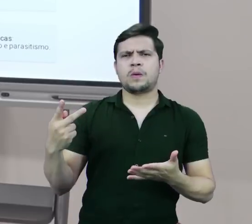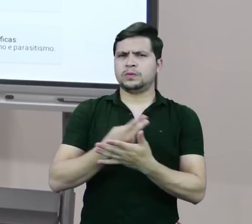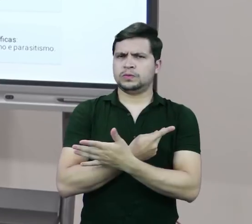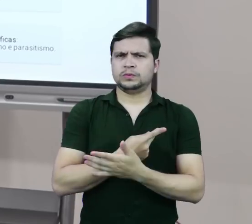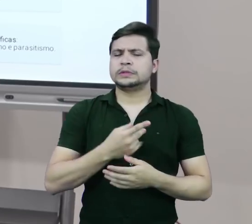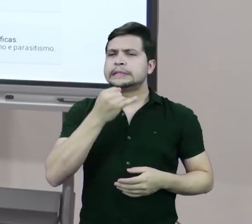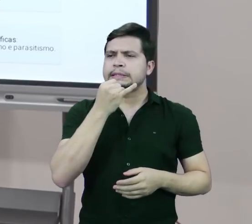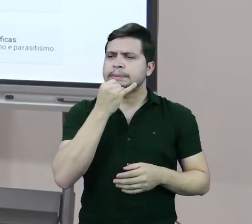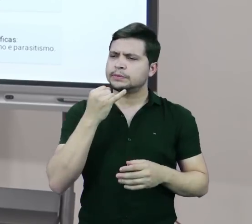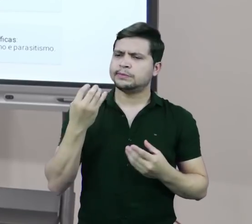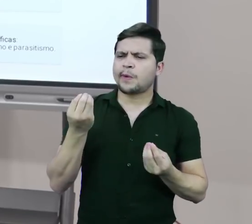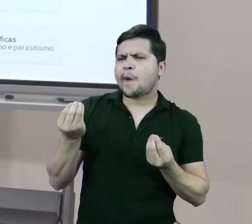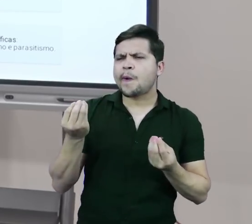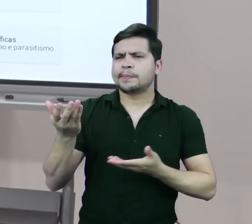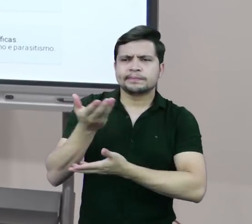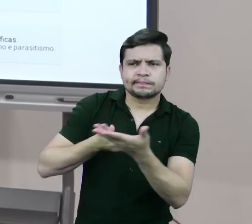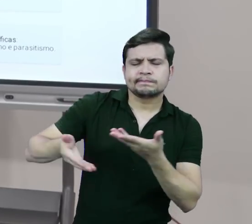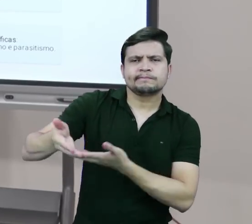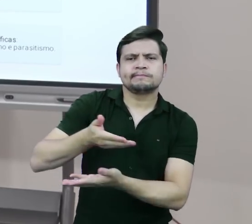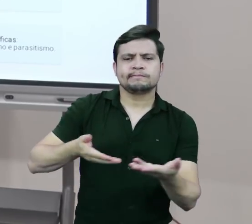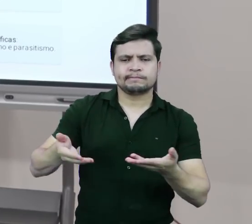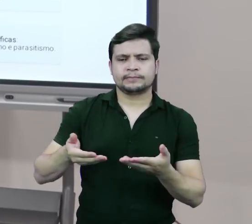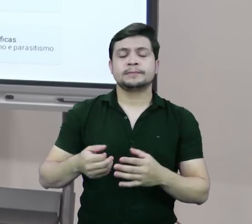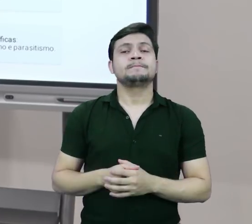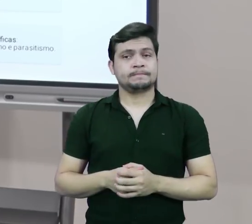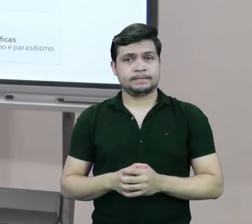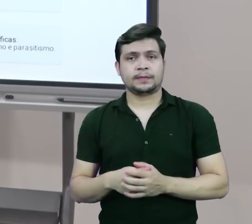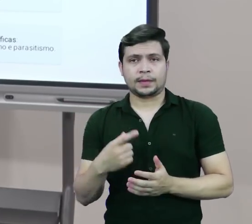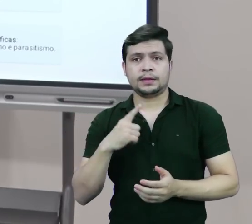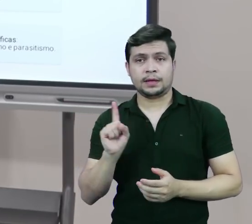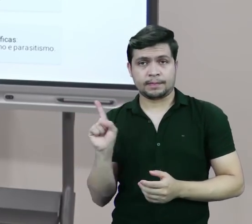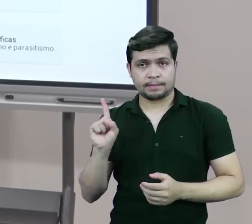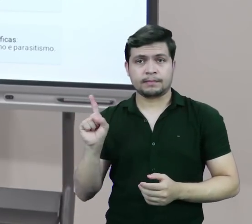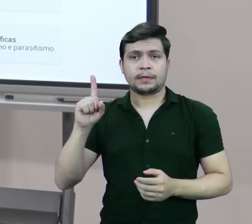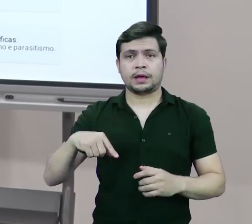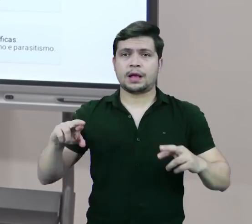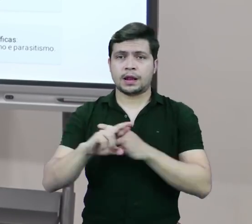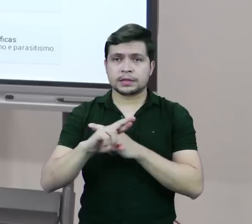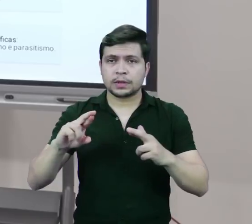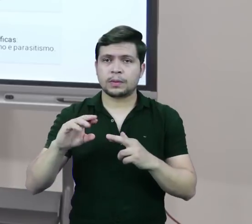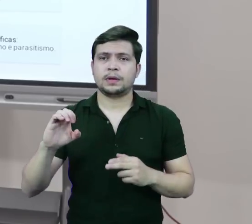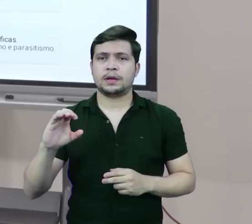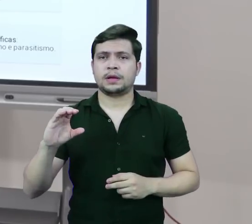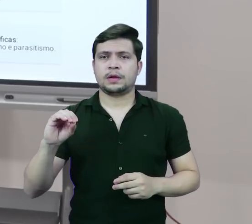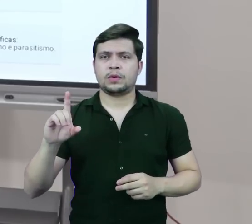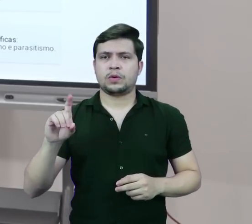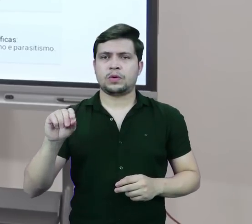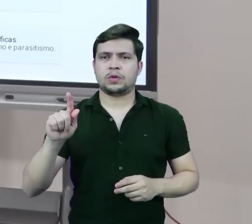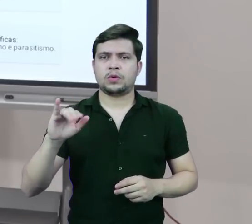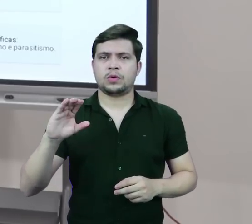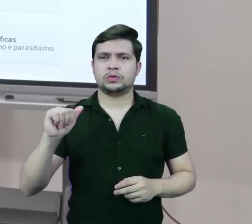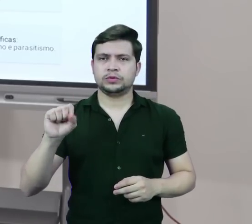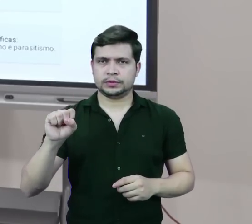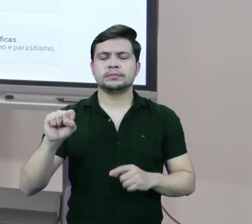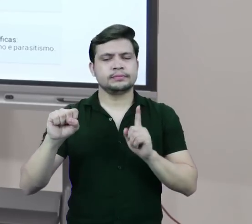essas relações? De que forma eles se relacionam, né? Nós temos aqui as relações ecológicas, que são as